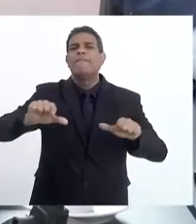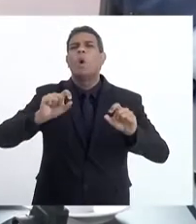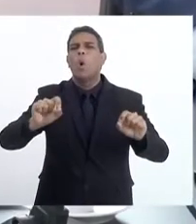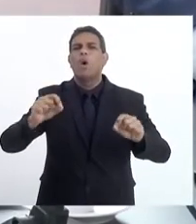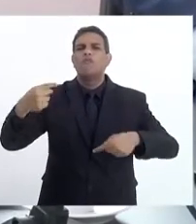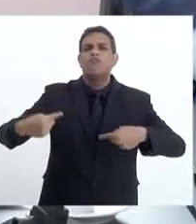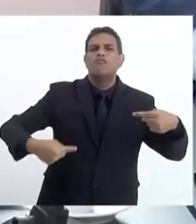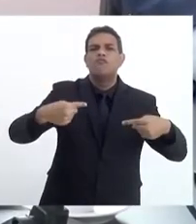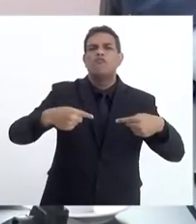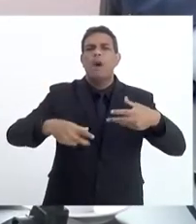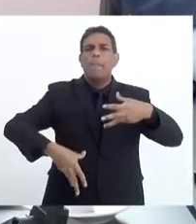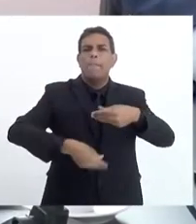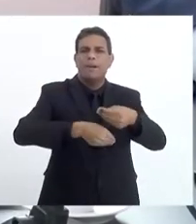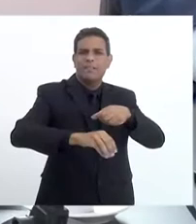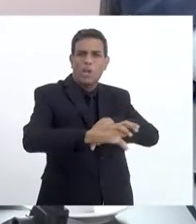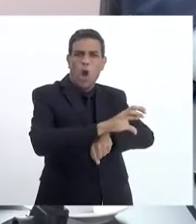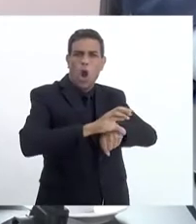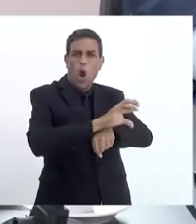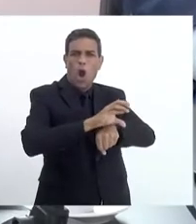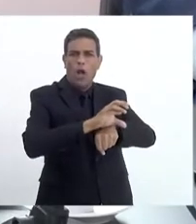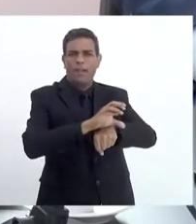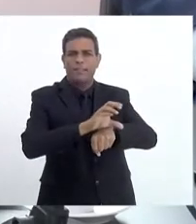Parecer pela constitucionalidade.